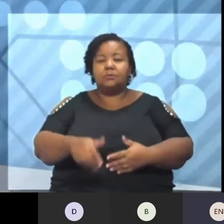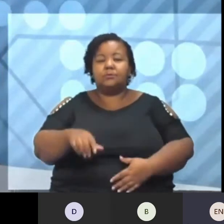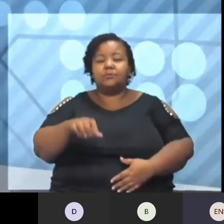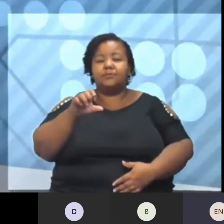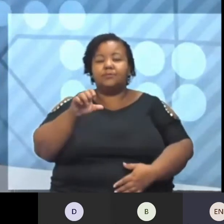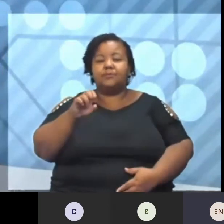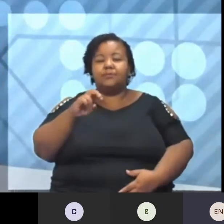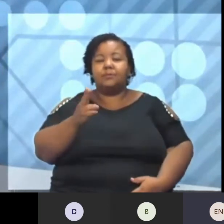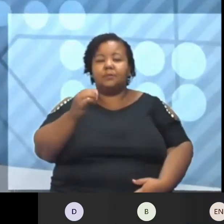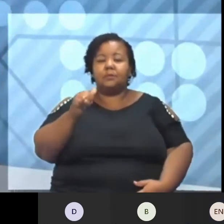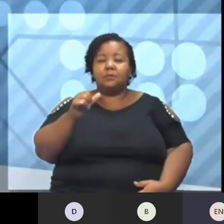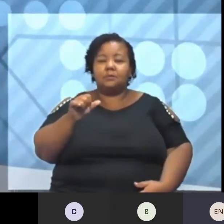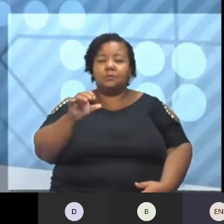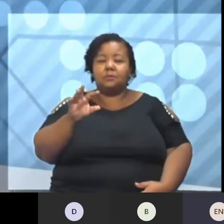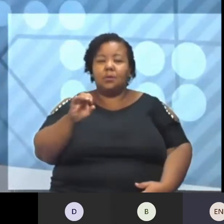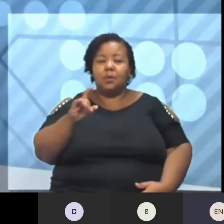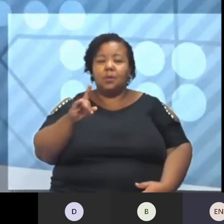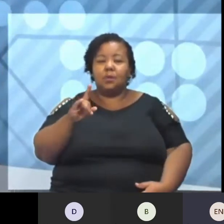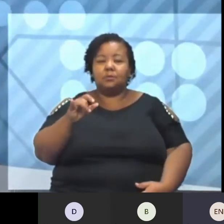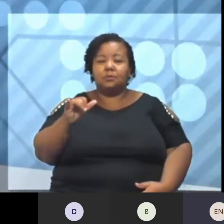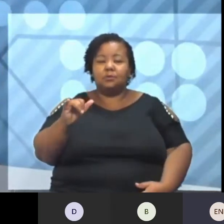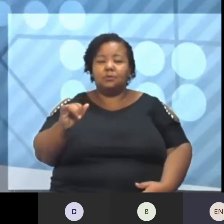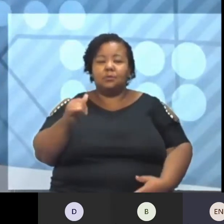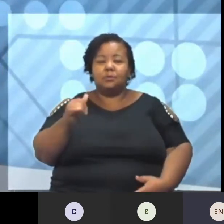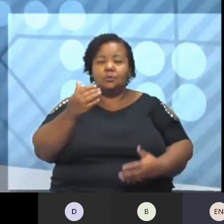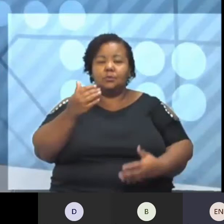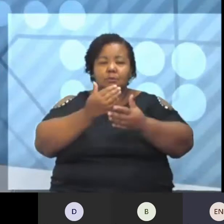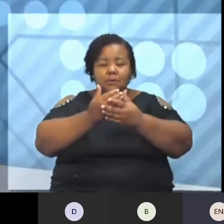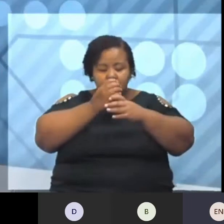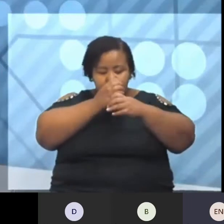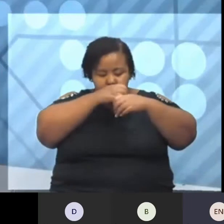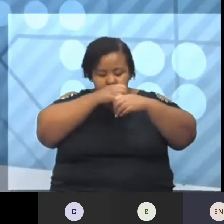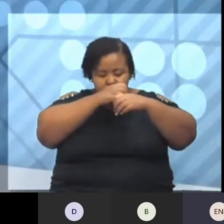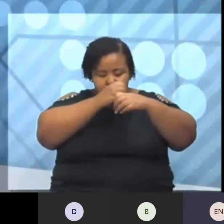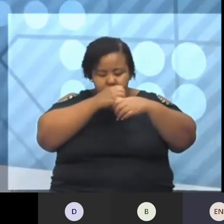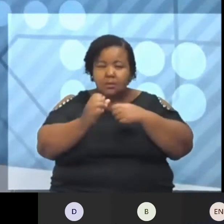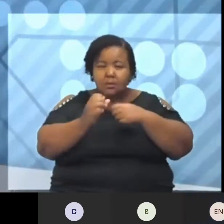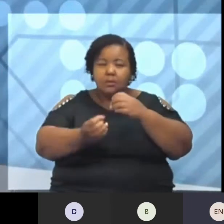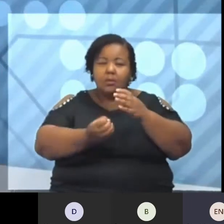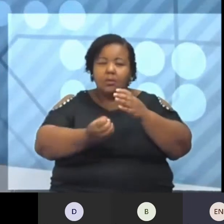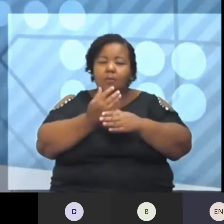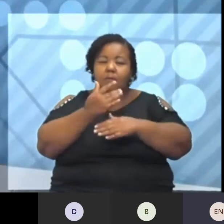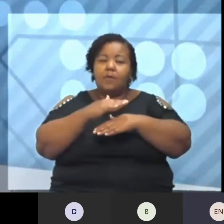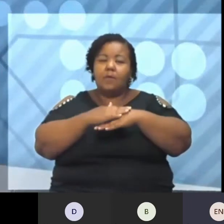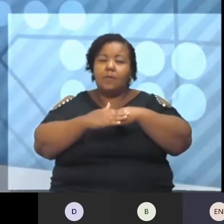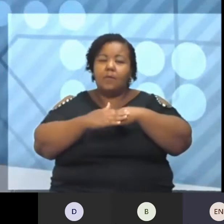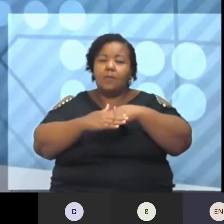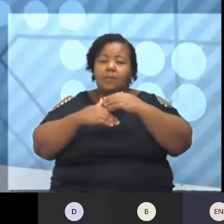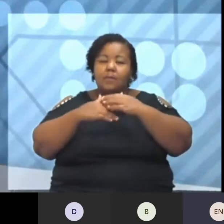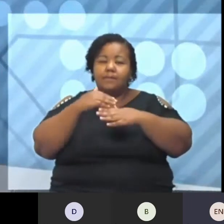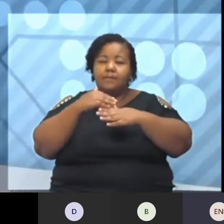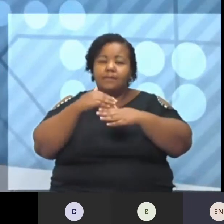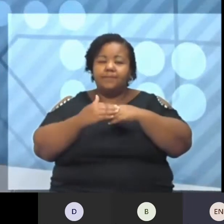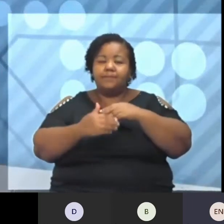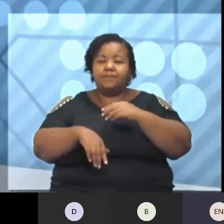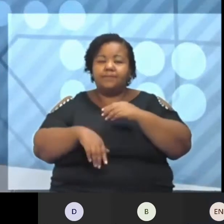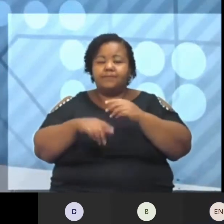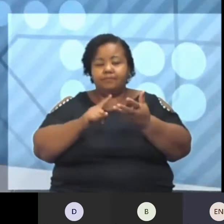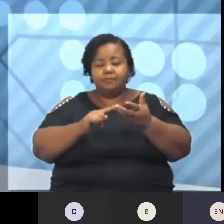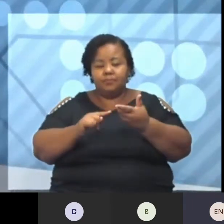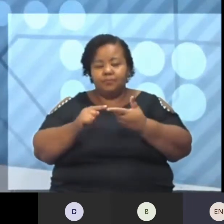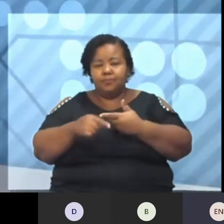observar microscopicamente qual é a formação do tecido ósseo, do tecido cartilaginoso e quais são as células que compõem este